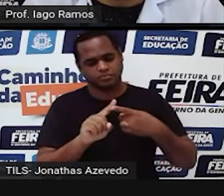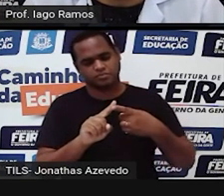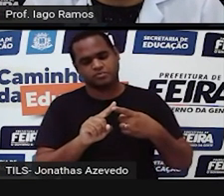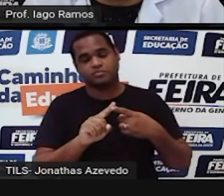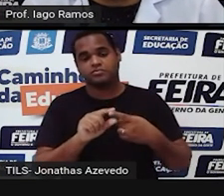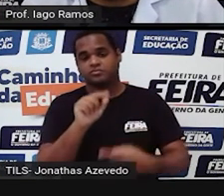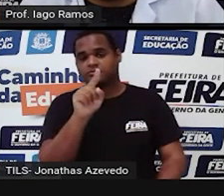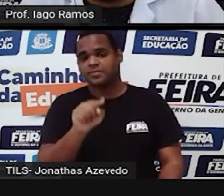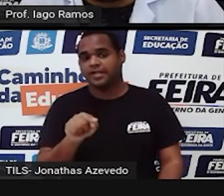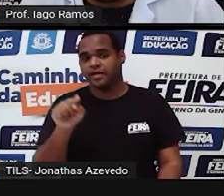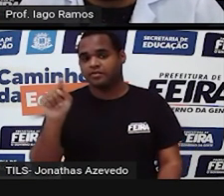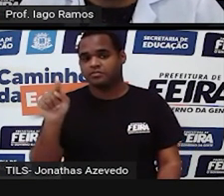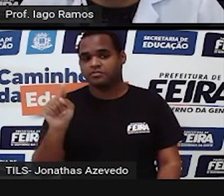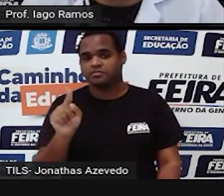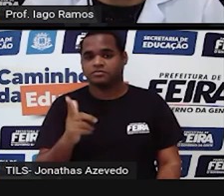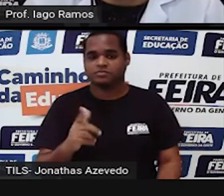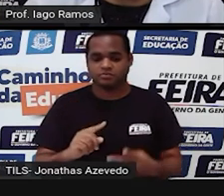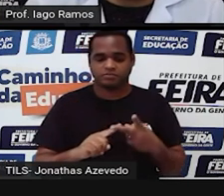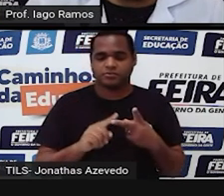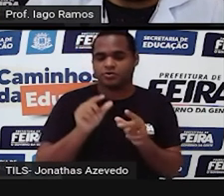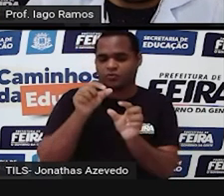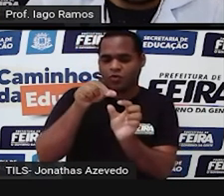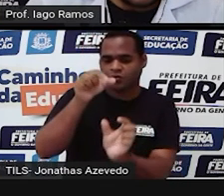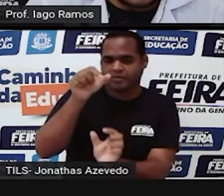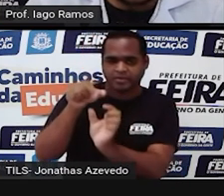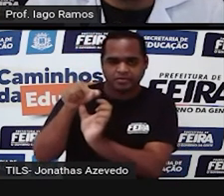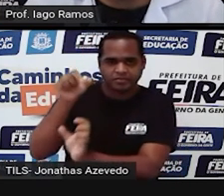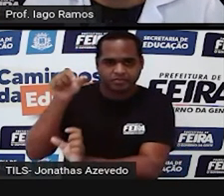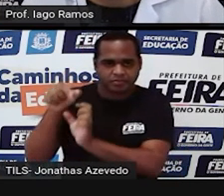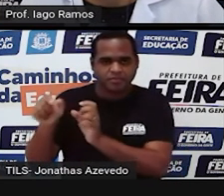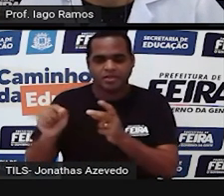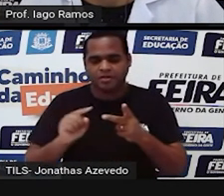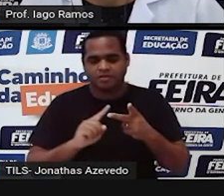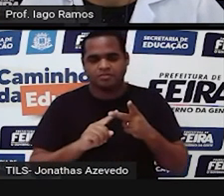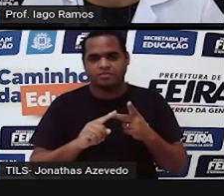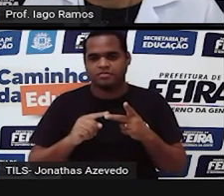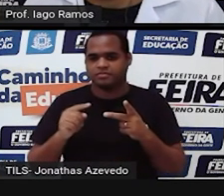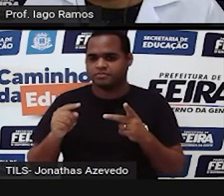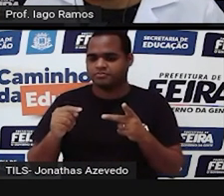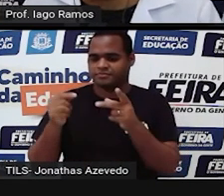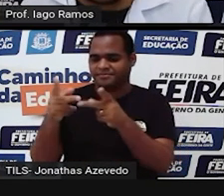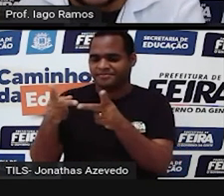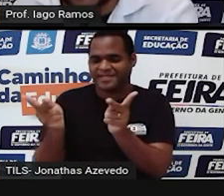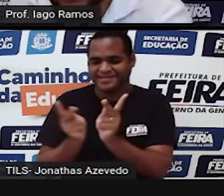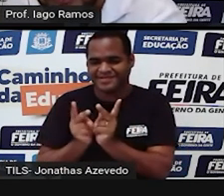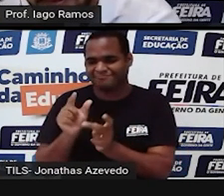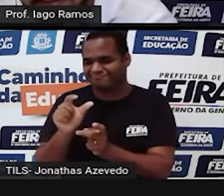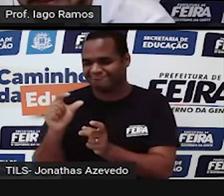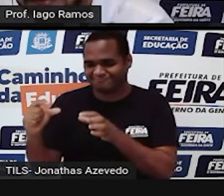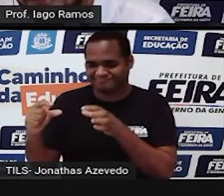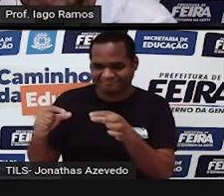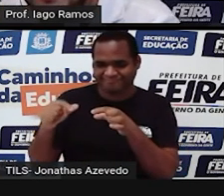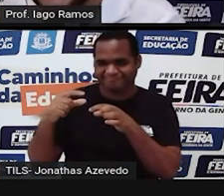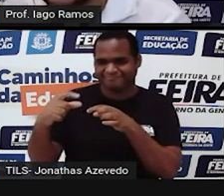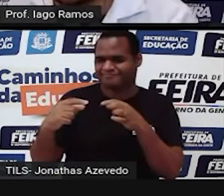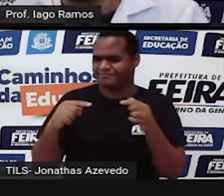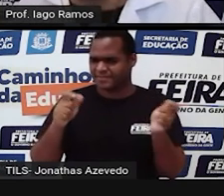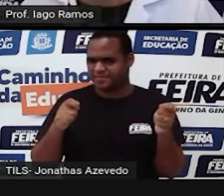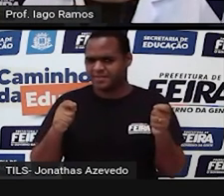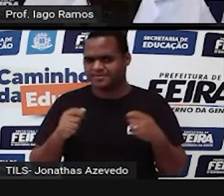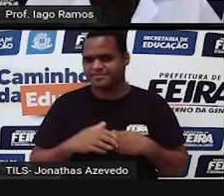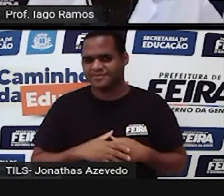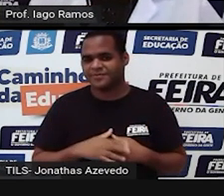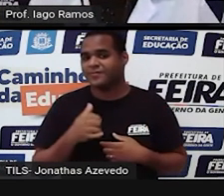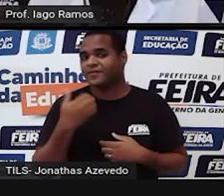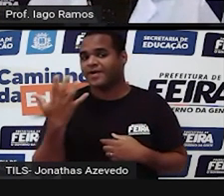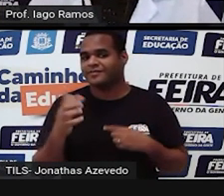né? É um gráfico de linhas? É um gráfico de colunas? Ou é um gráfico de setores? 30